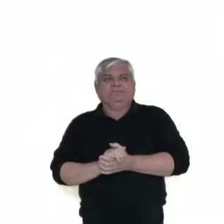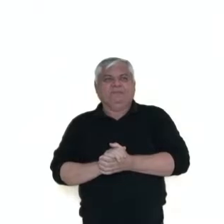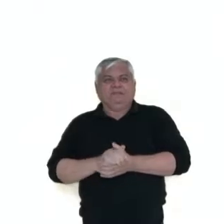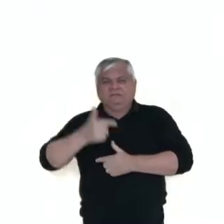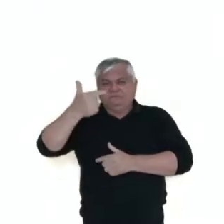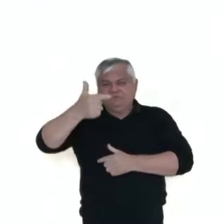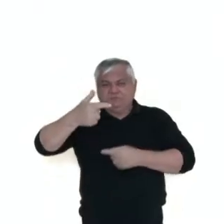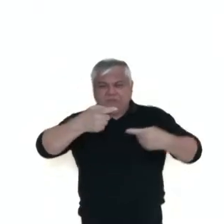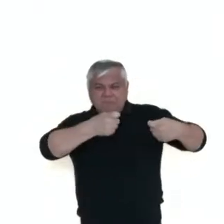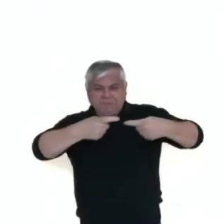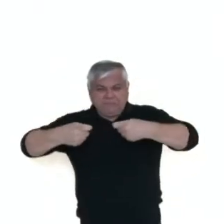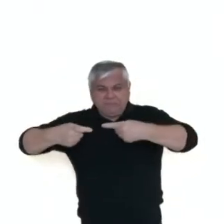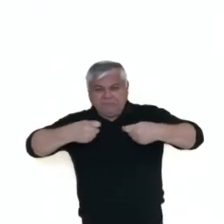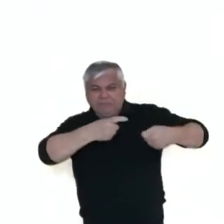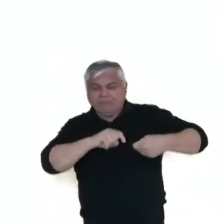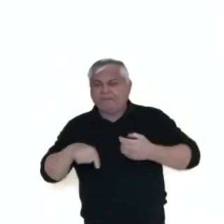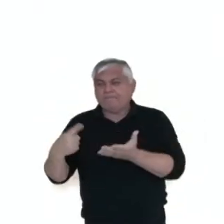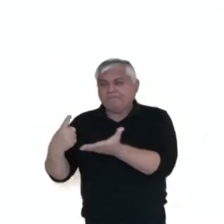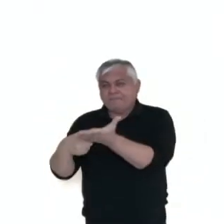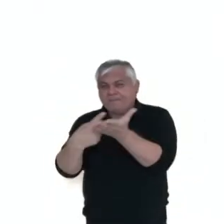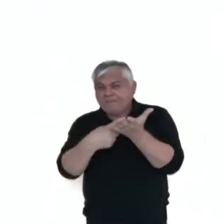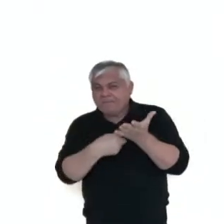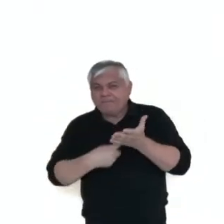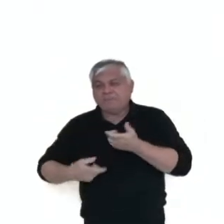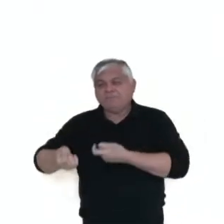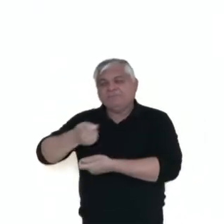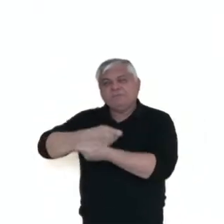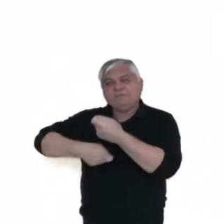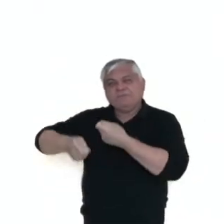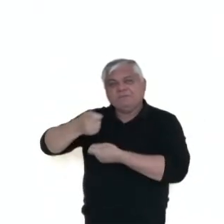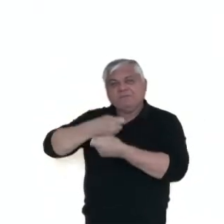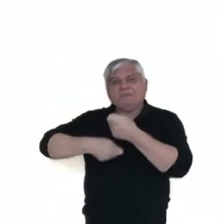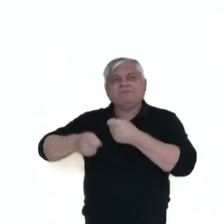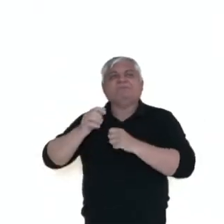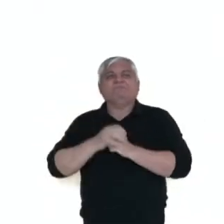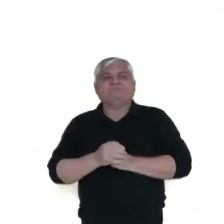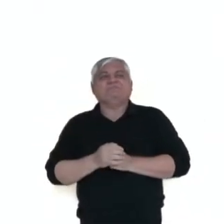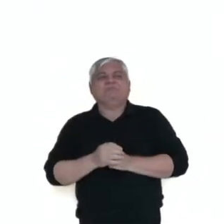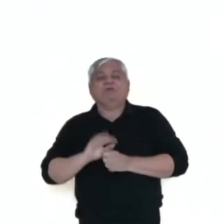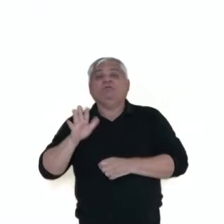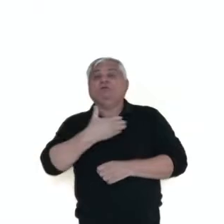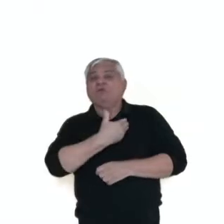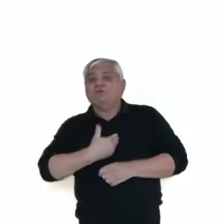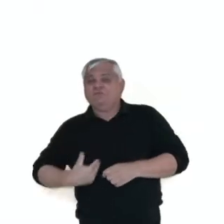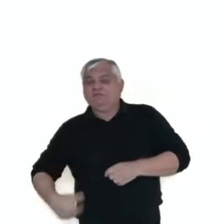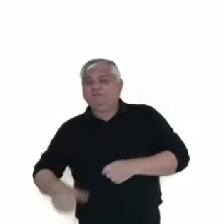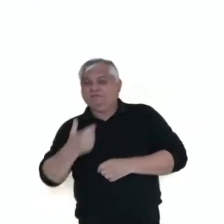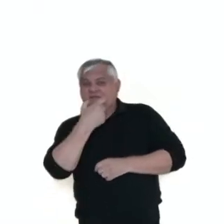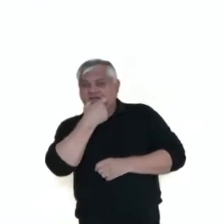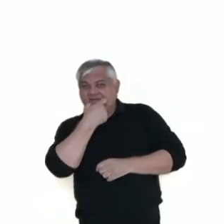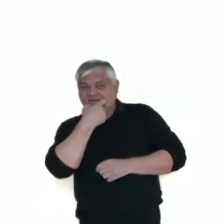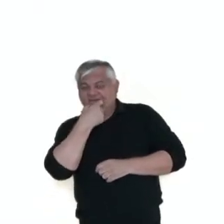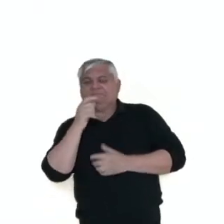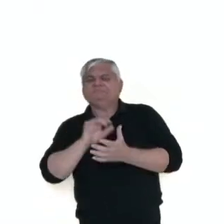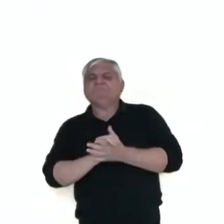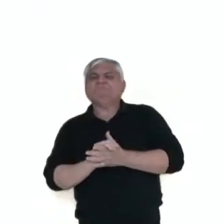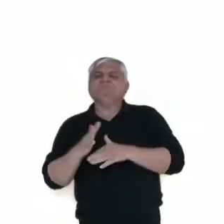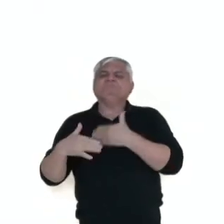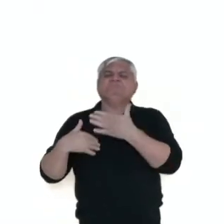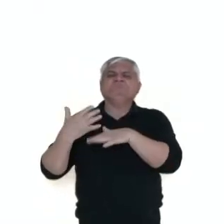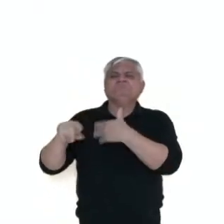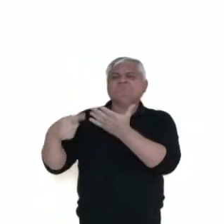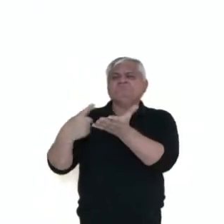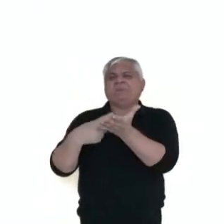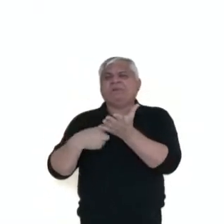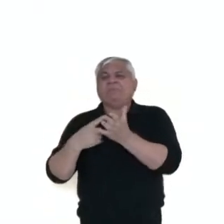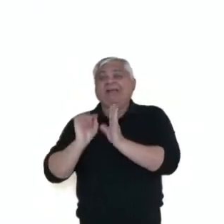desenvolvendo negociações entre os representantes do Partido do Congresso Indiano e o governo inglês. Ao mesmo tempo, ampliaram-se os